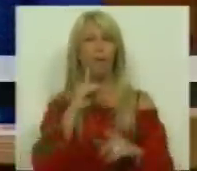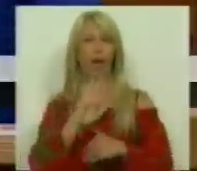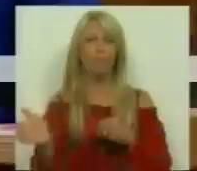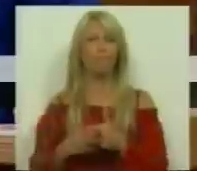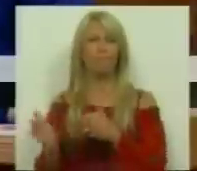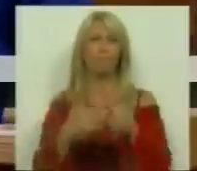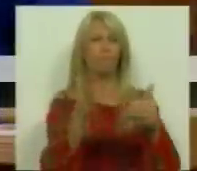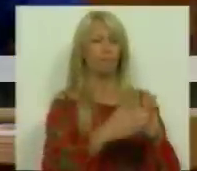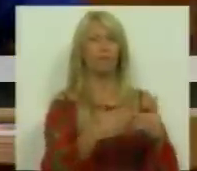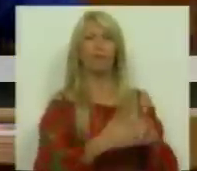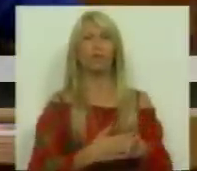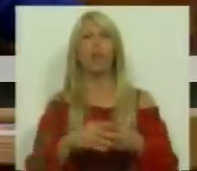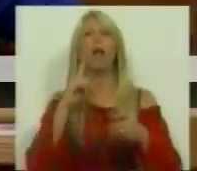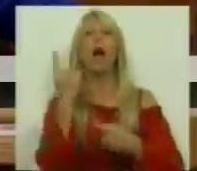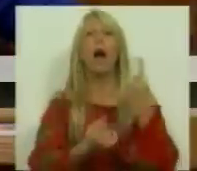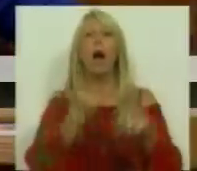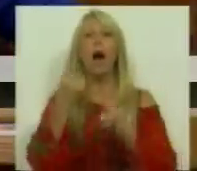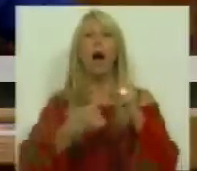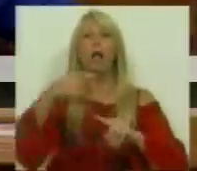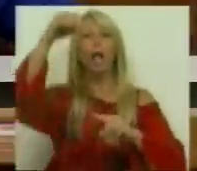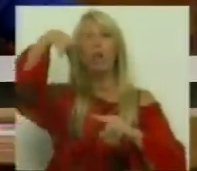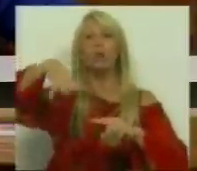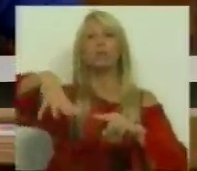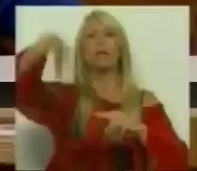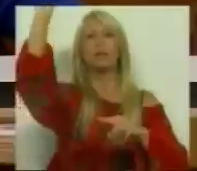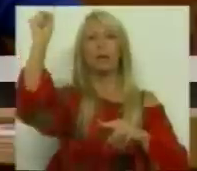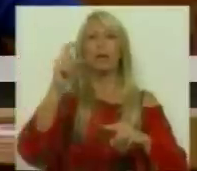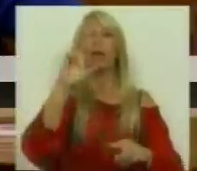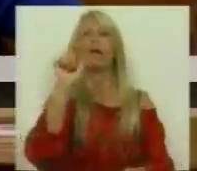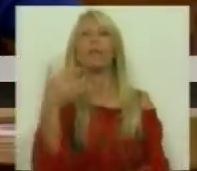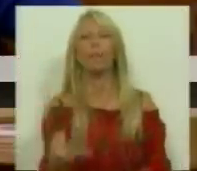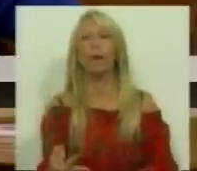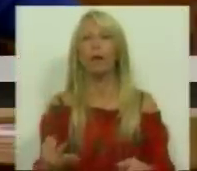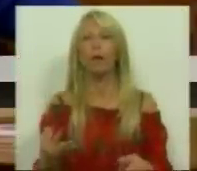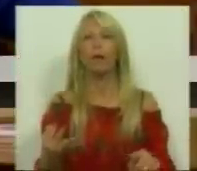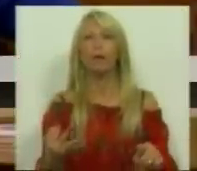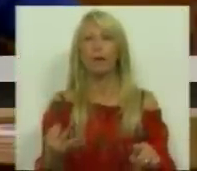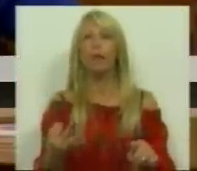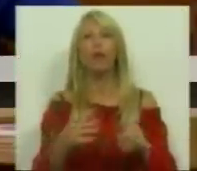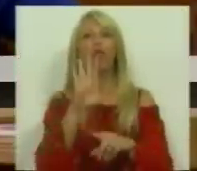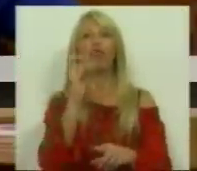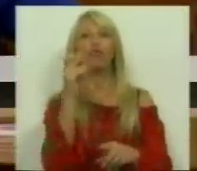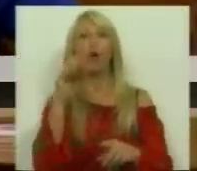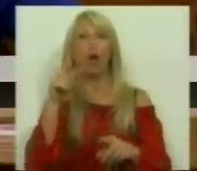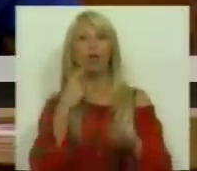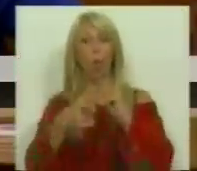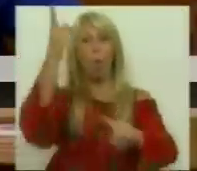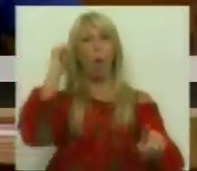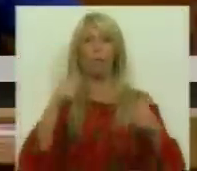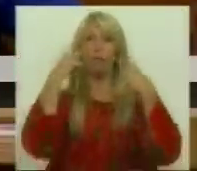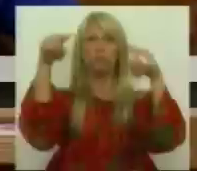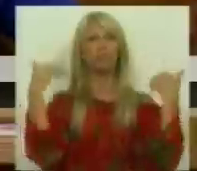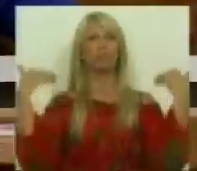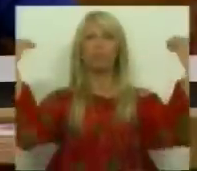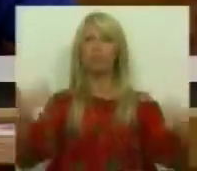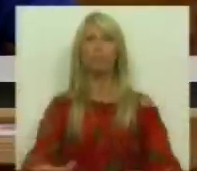que alguém apague a luz na RTP. Jorge Vémans anunciou ontem a sua demissão de diretor da RTP2